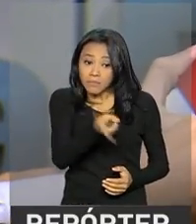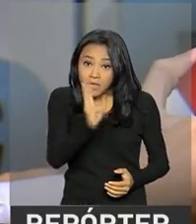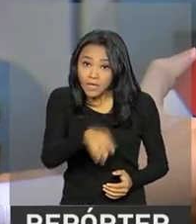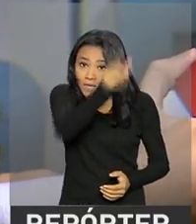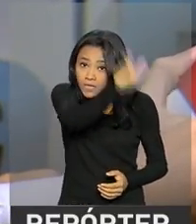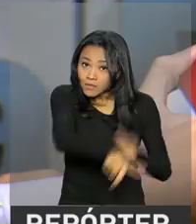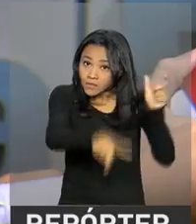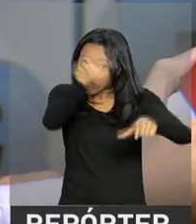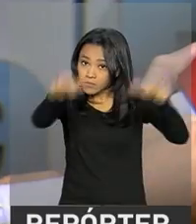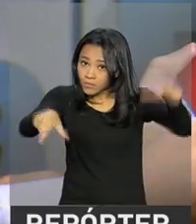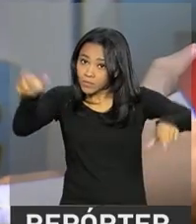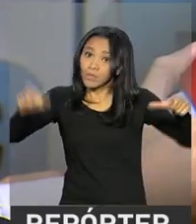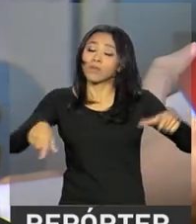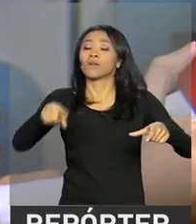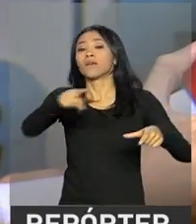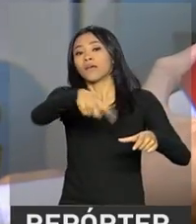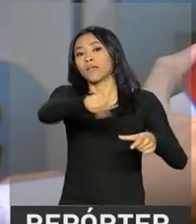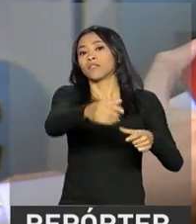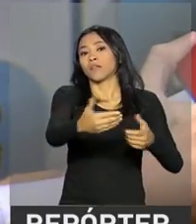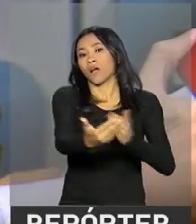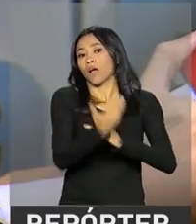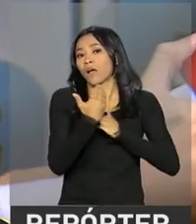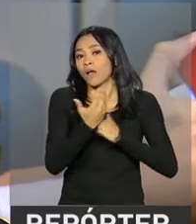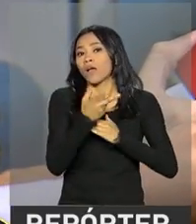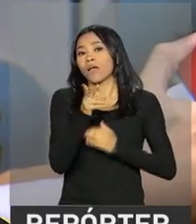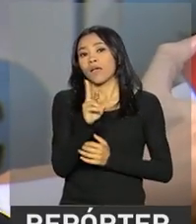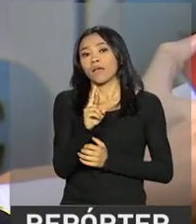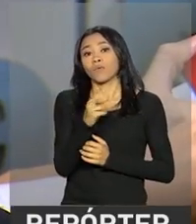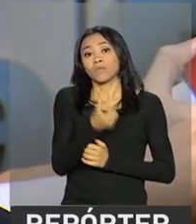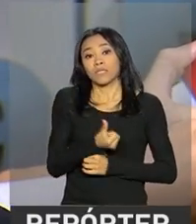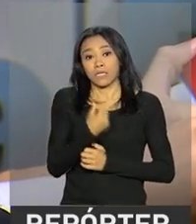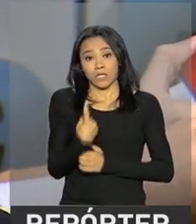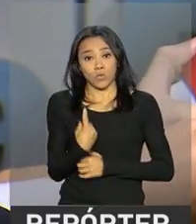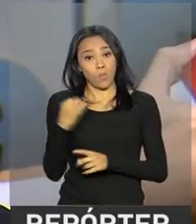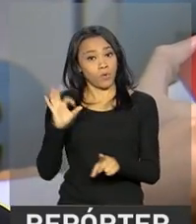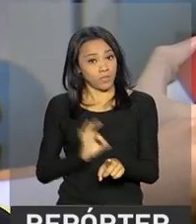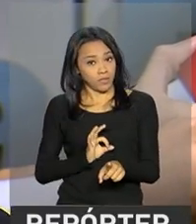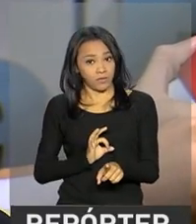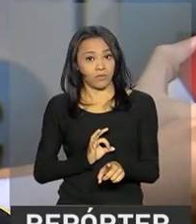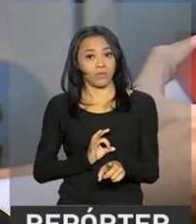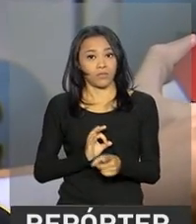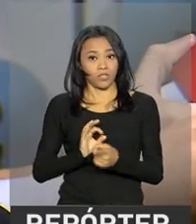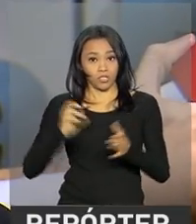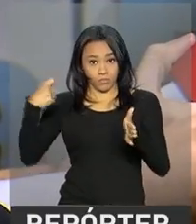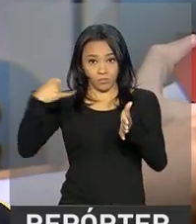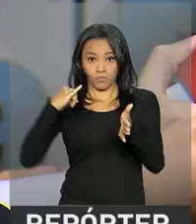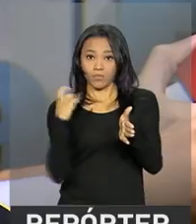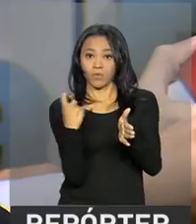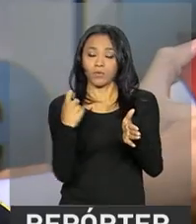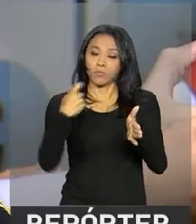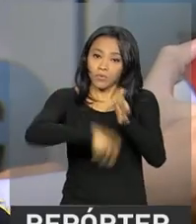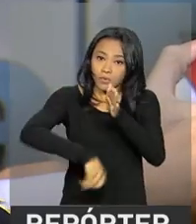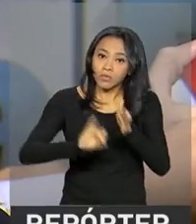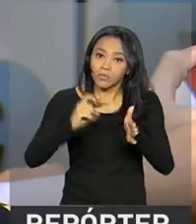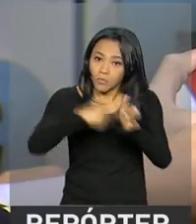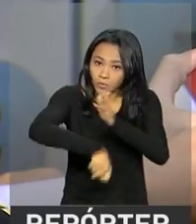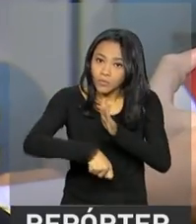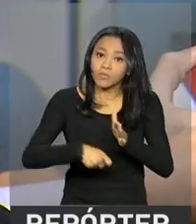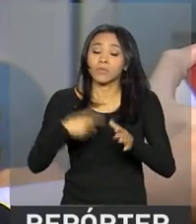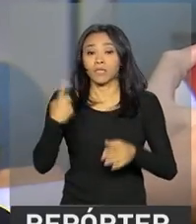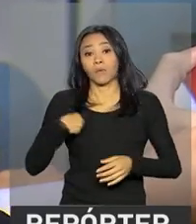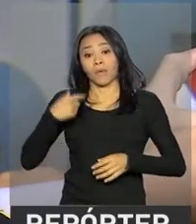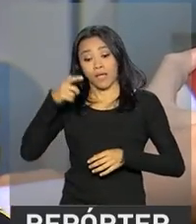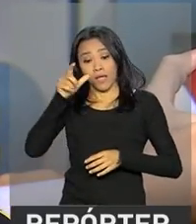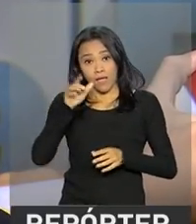participam na arrecadação federal com 61 por cento o que significa que nessa nova desses dois nomes que a gente percebe que a fiscalização da receita